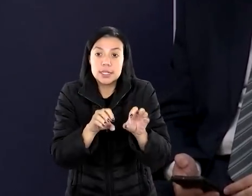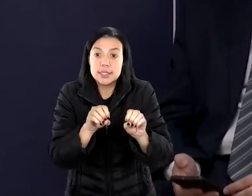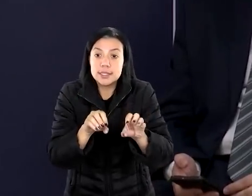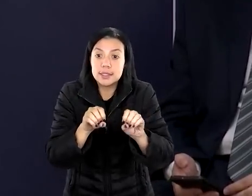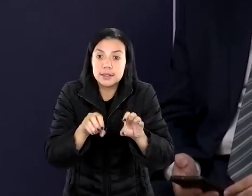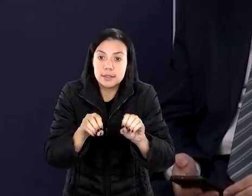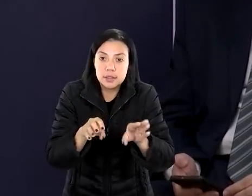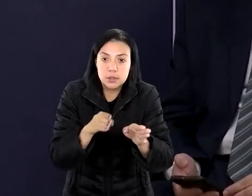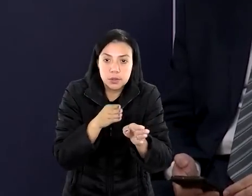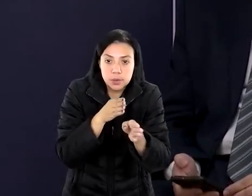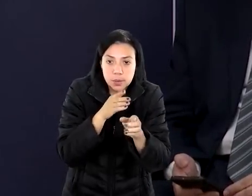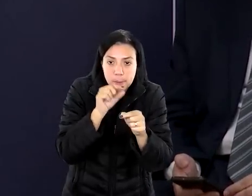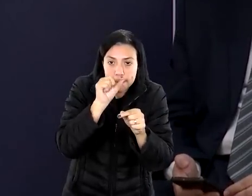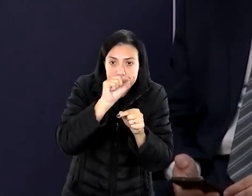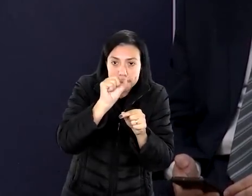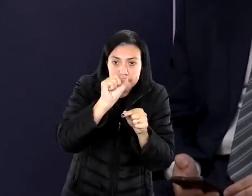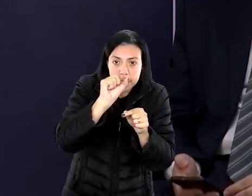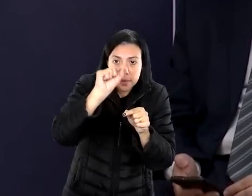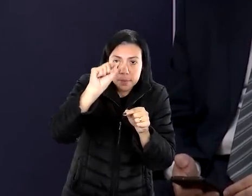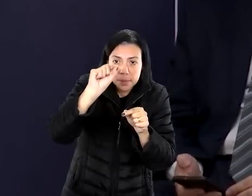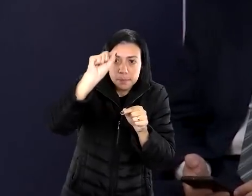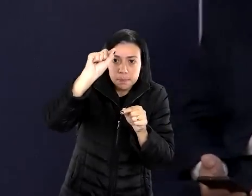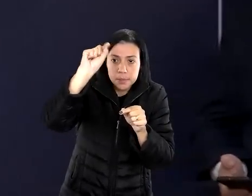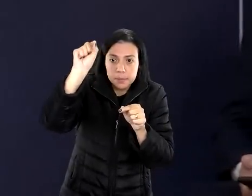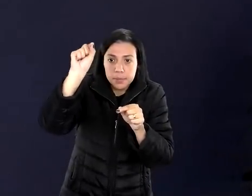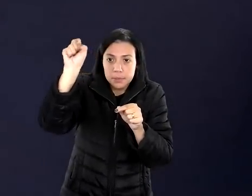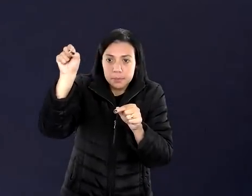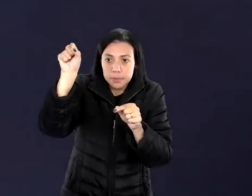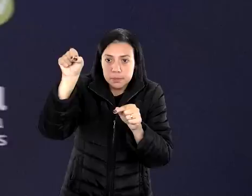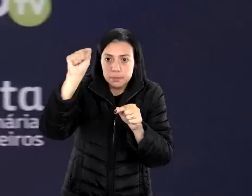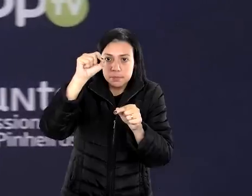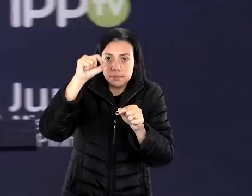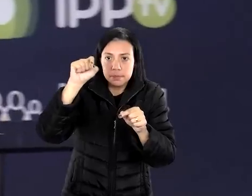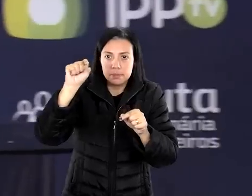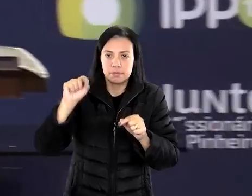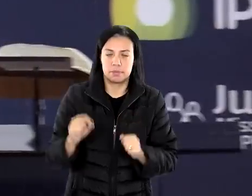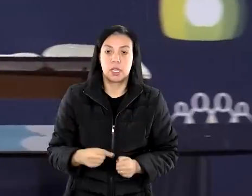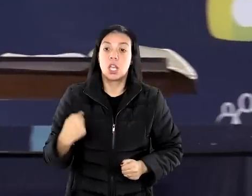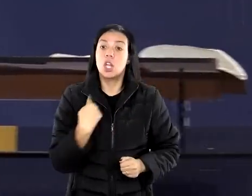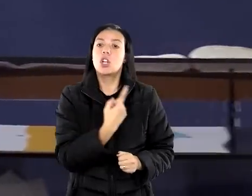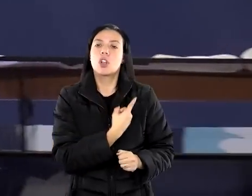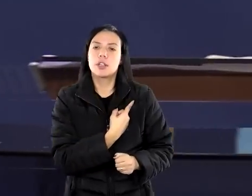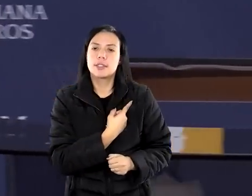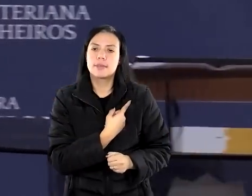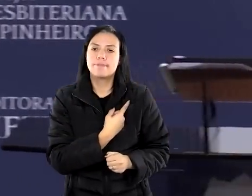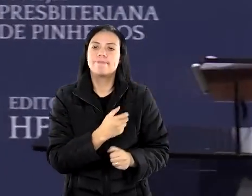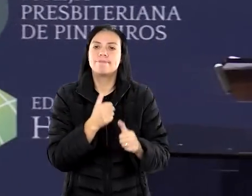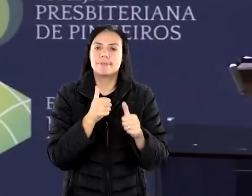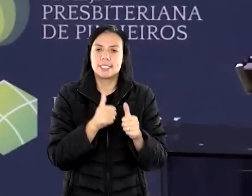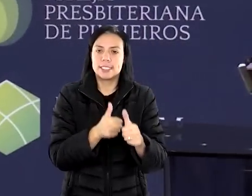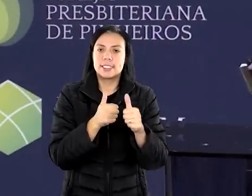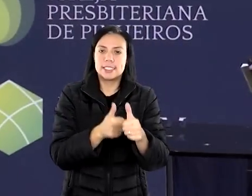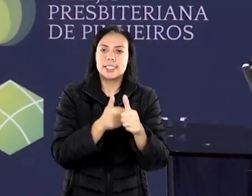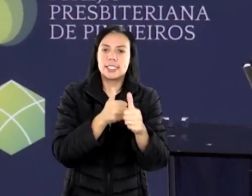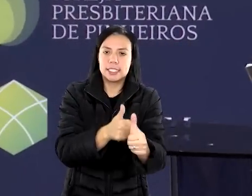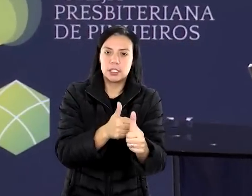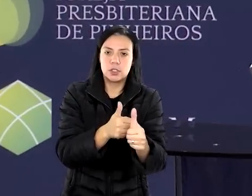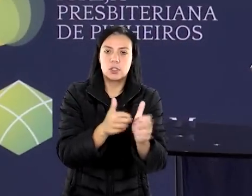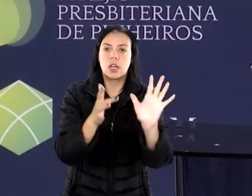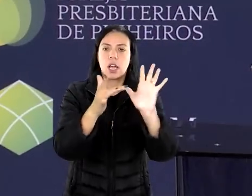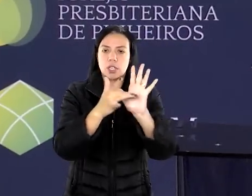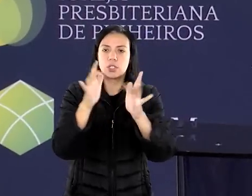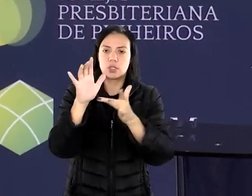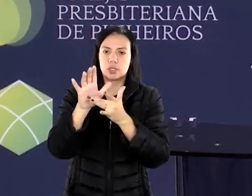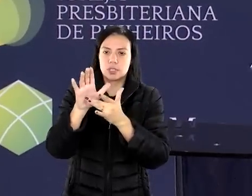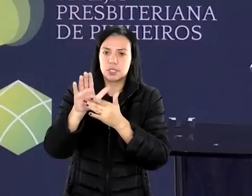pontinhos. Como é que você é um discípulo de Jesus? Você vai seguir os passos que ele deixou, as